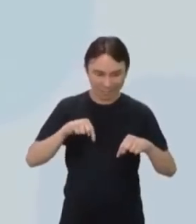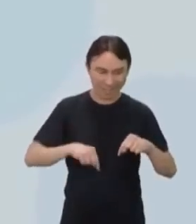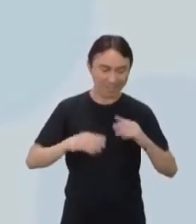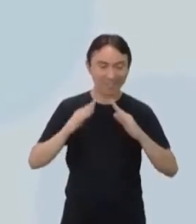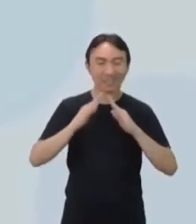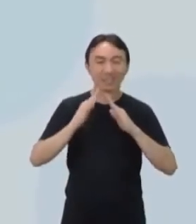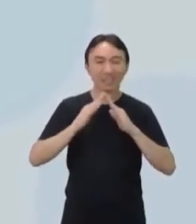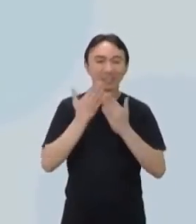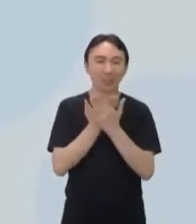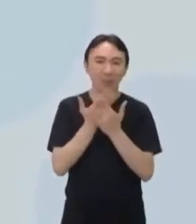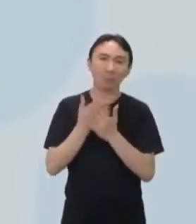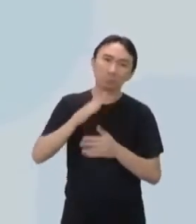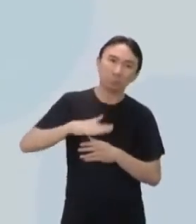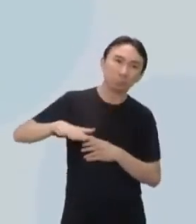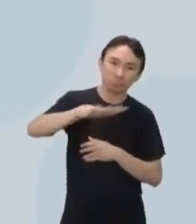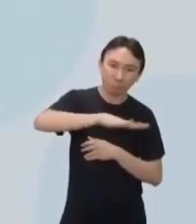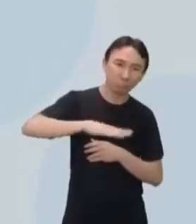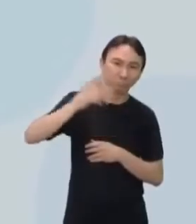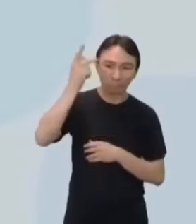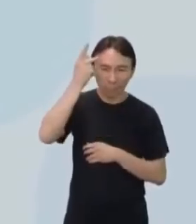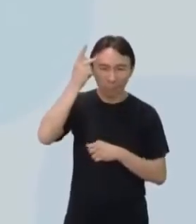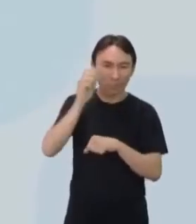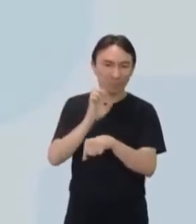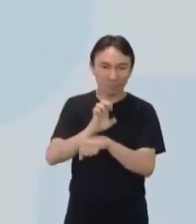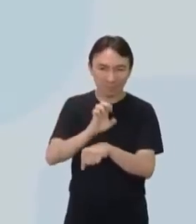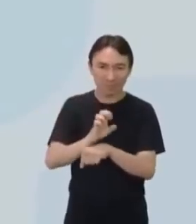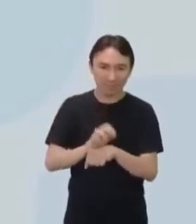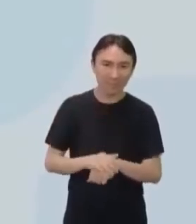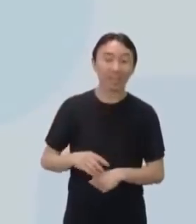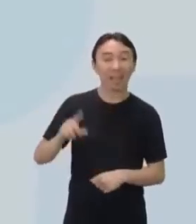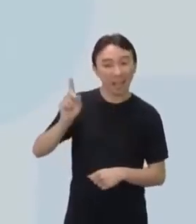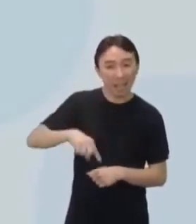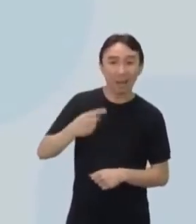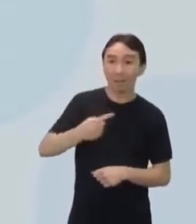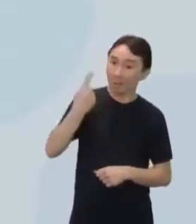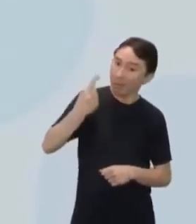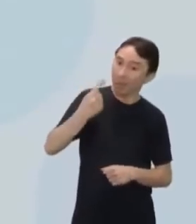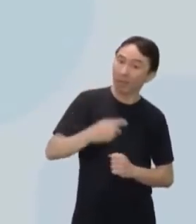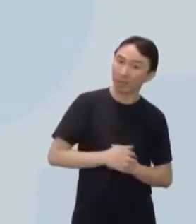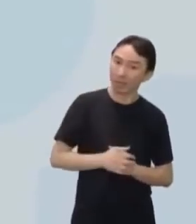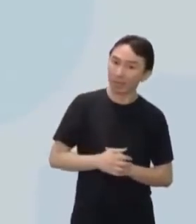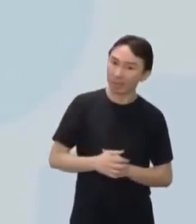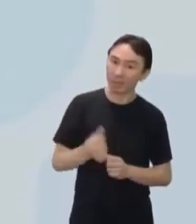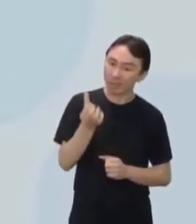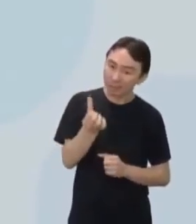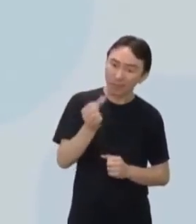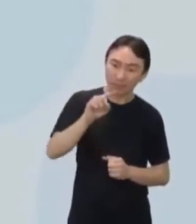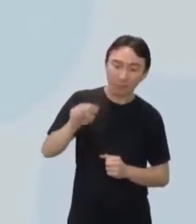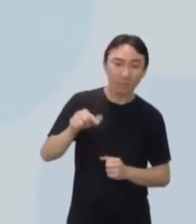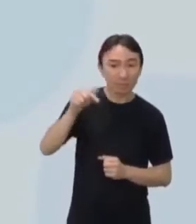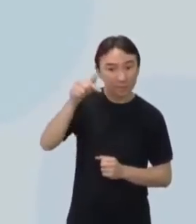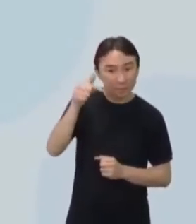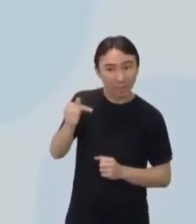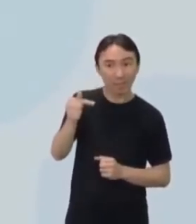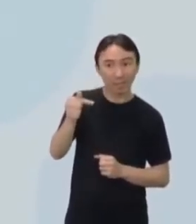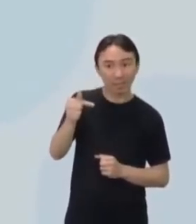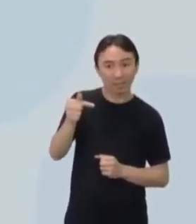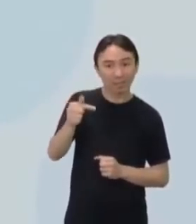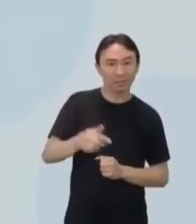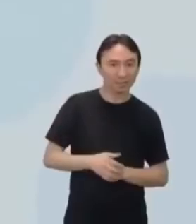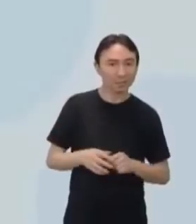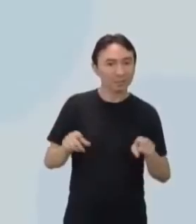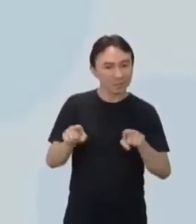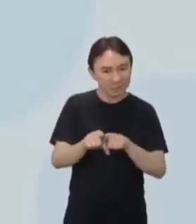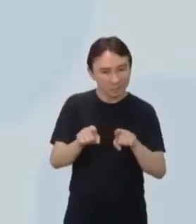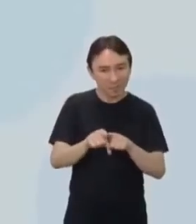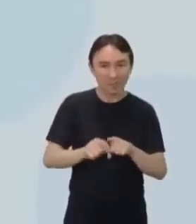né? O primeiro lugar com uma nota de 6,7, tá? Uma nota muito representativa para nós. Os anos